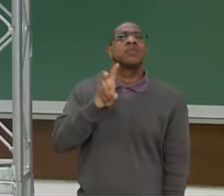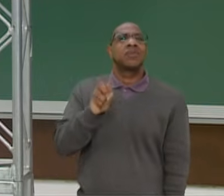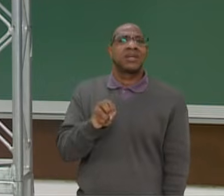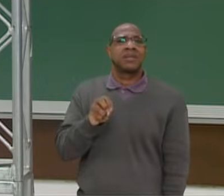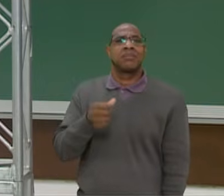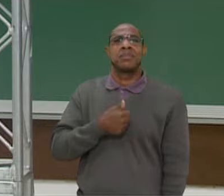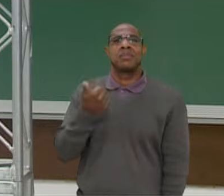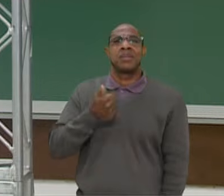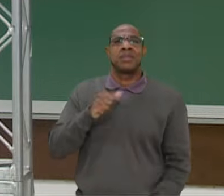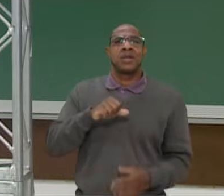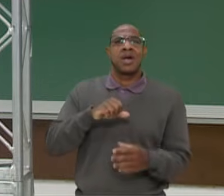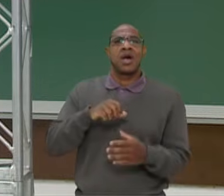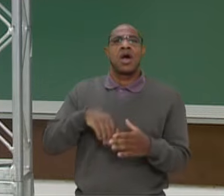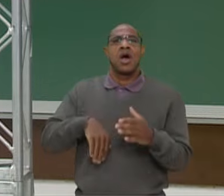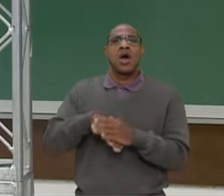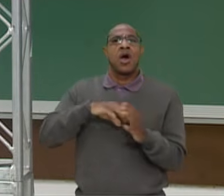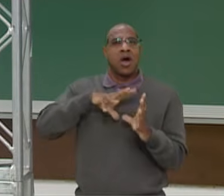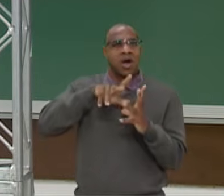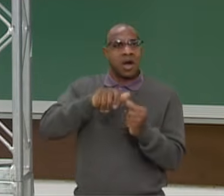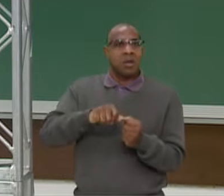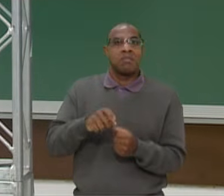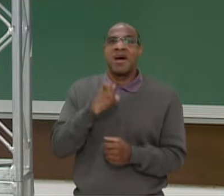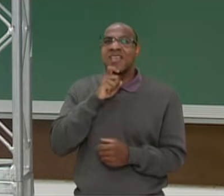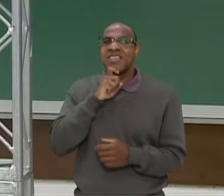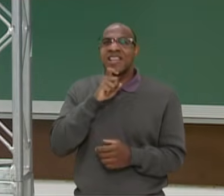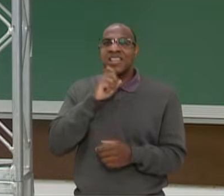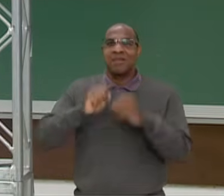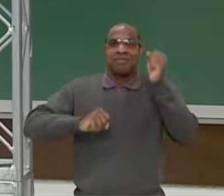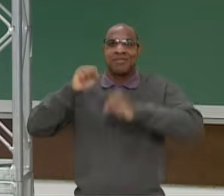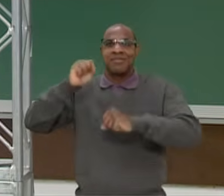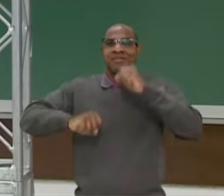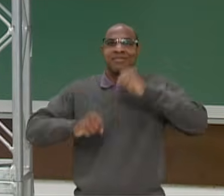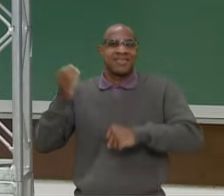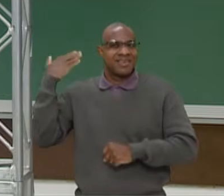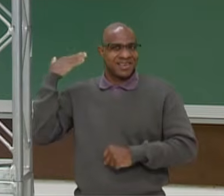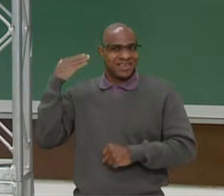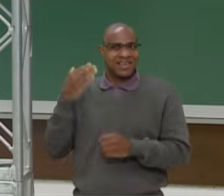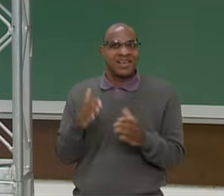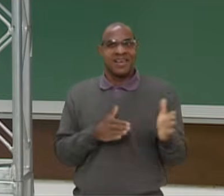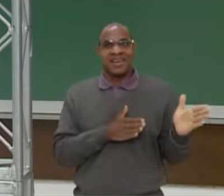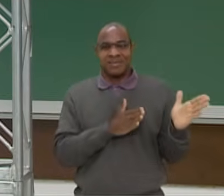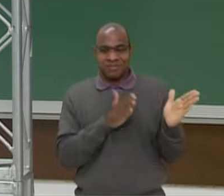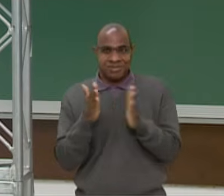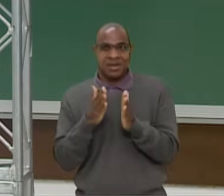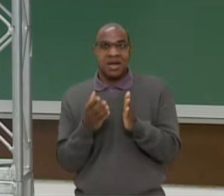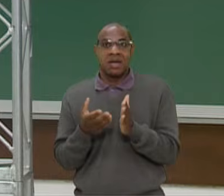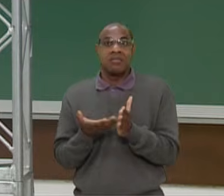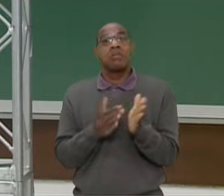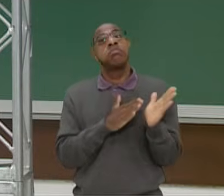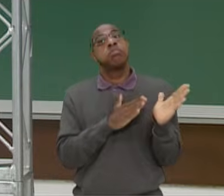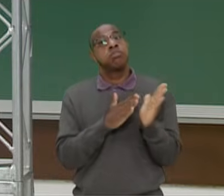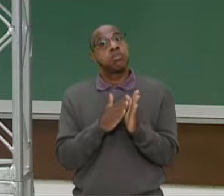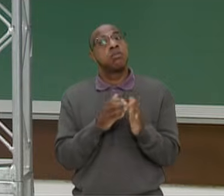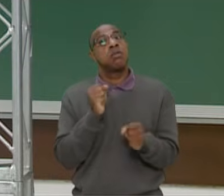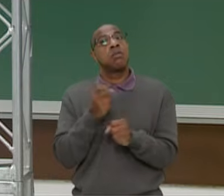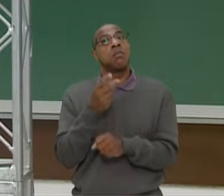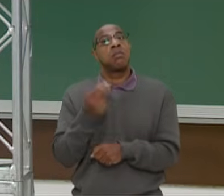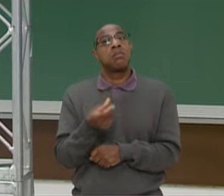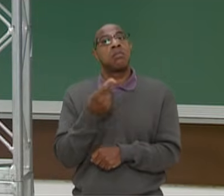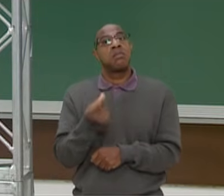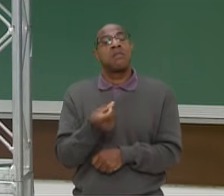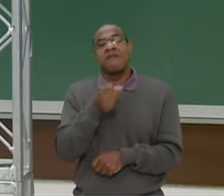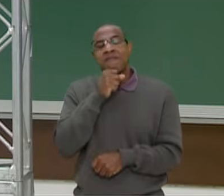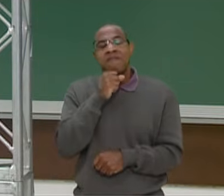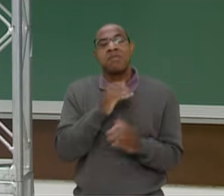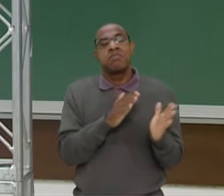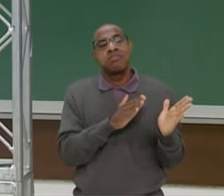Copa, uma geladeira era feita para durar muito tempo. E daí agora, na outra Copa do Brasil, em 2014, as coisas já estavam diferentes. A